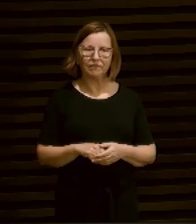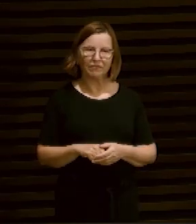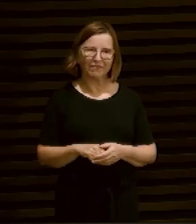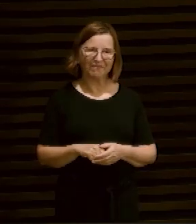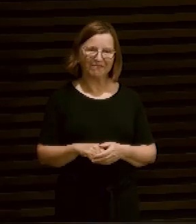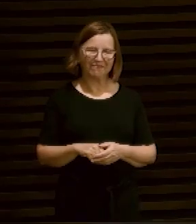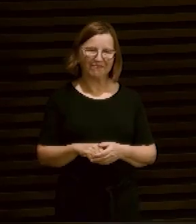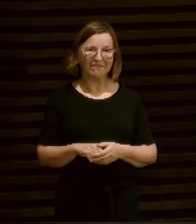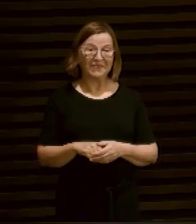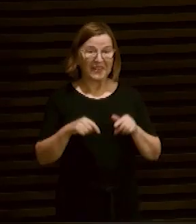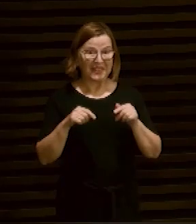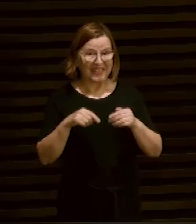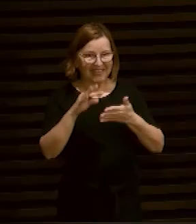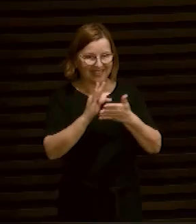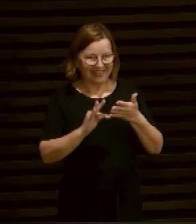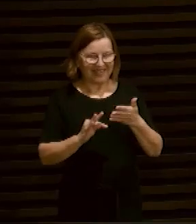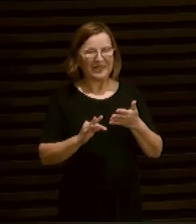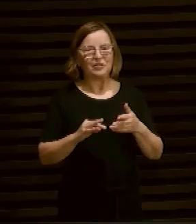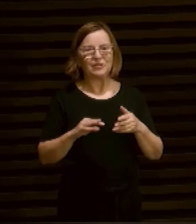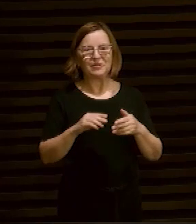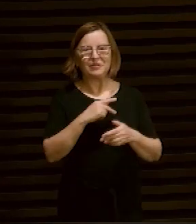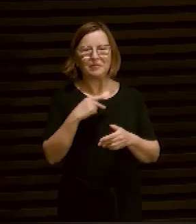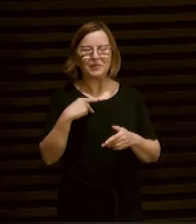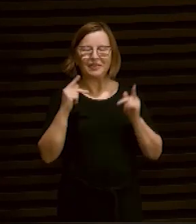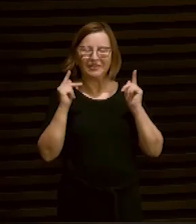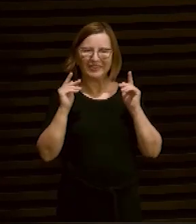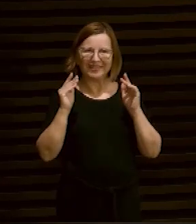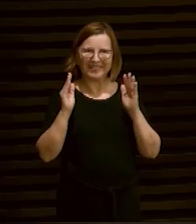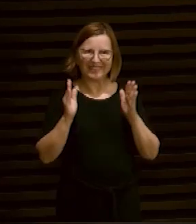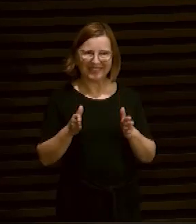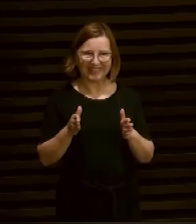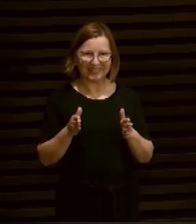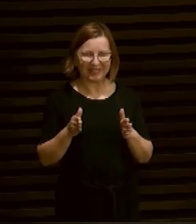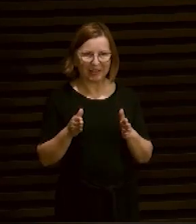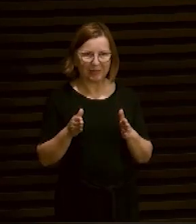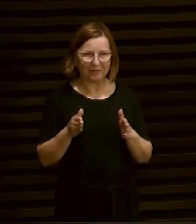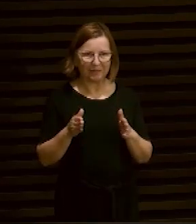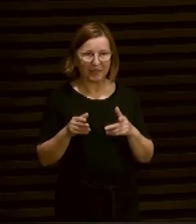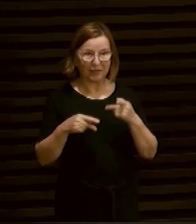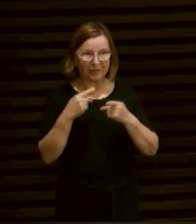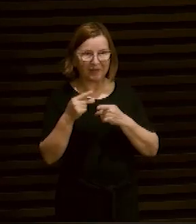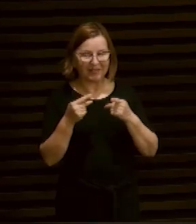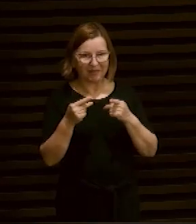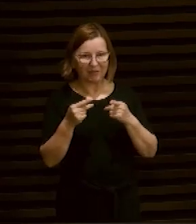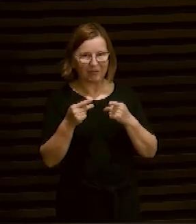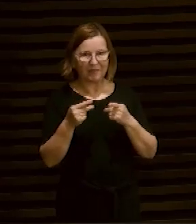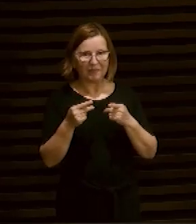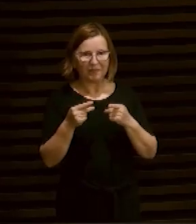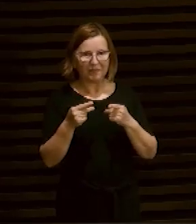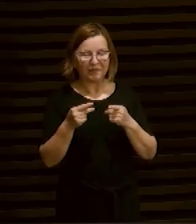como dizia Eurico Paraguaçu. A gente olha a obra completa que